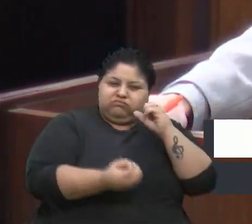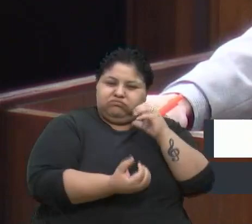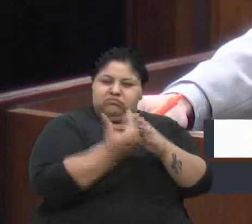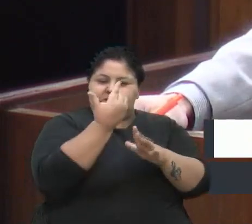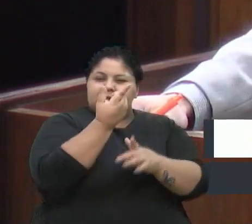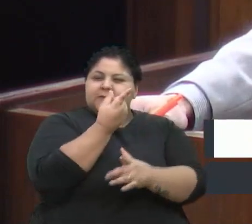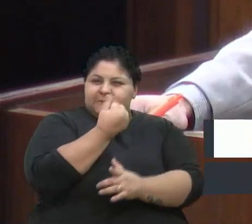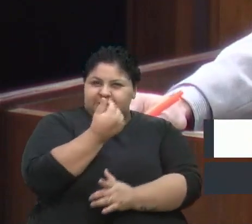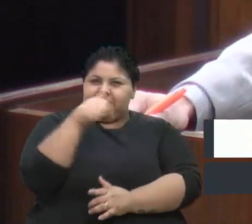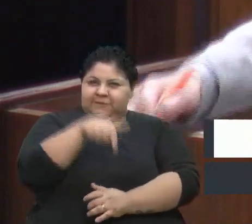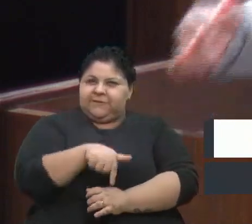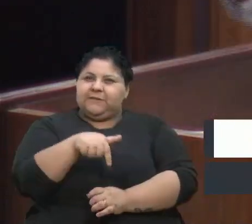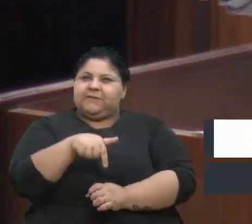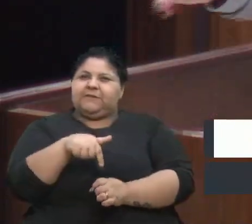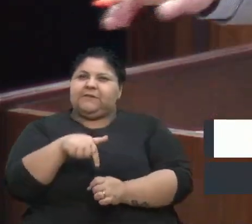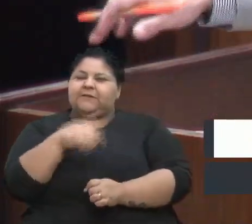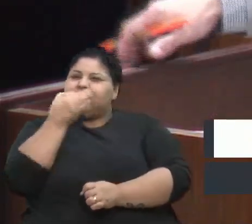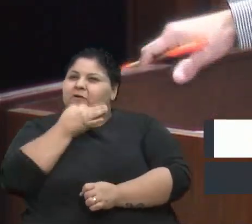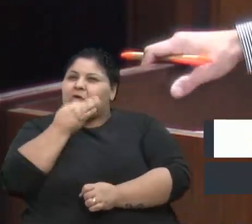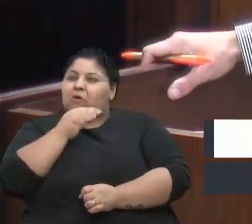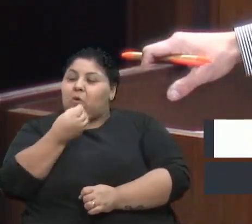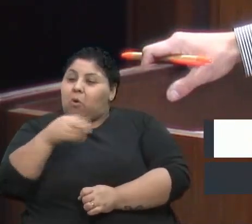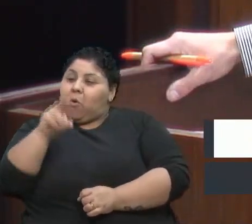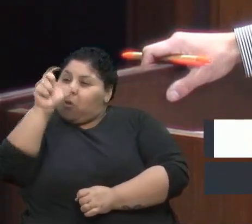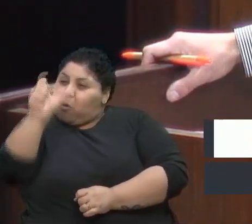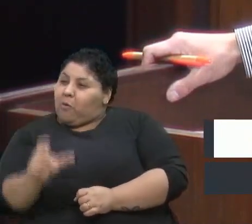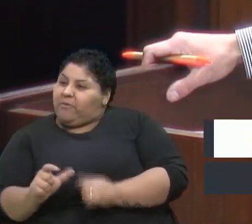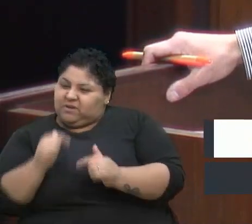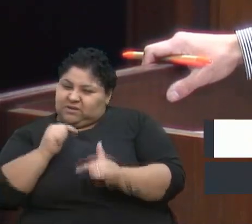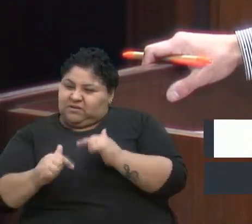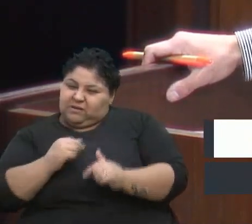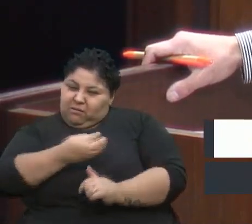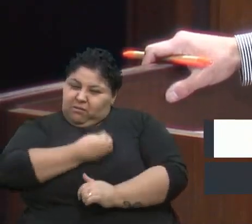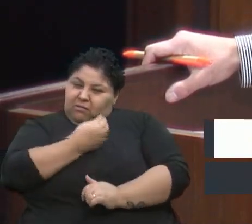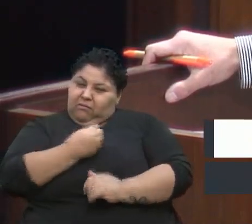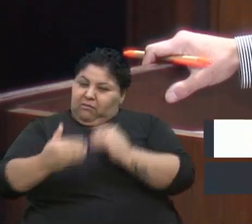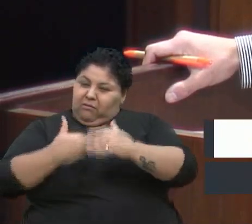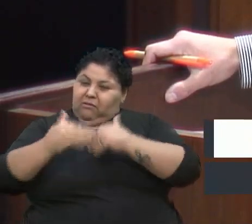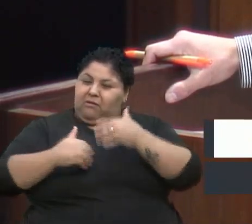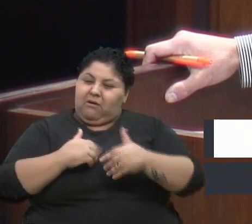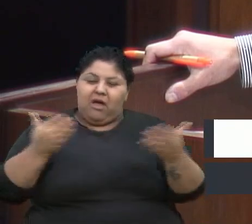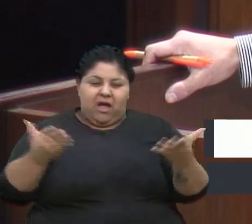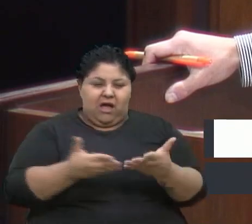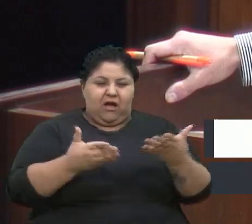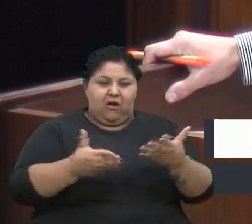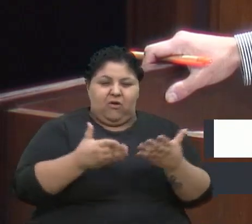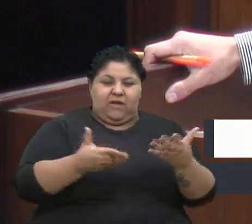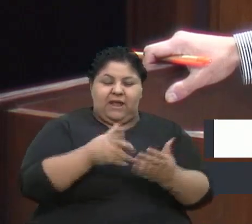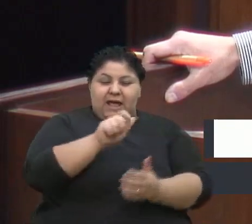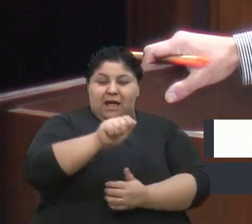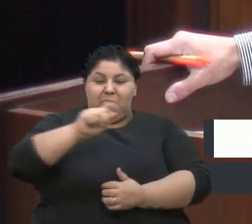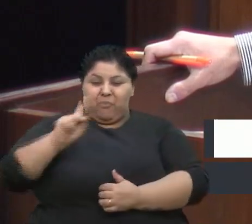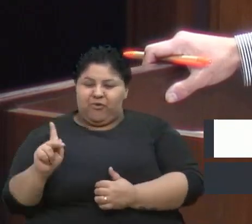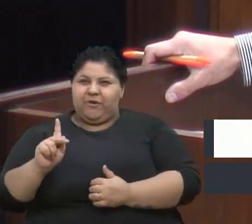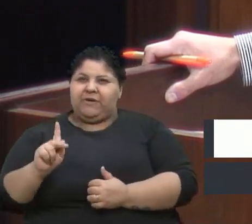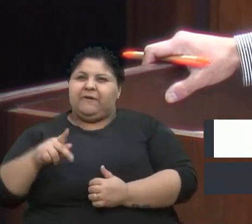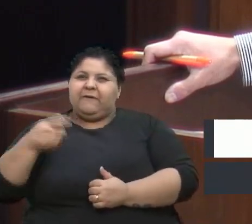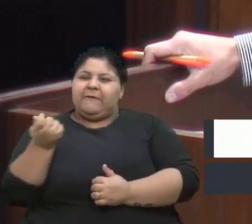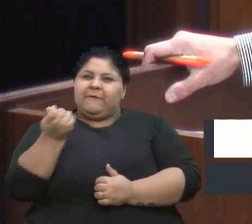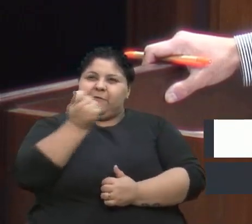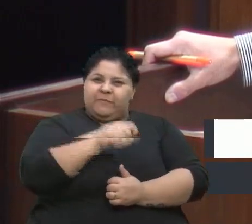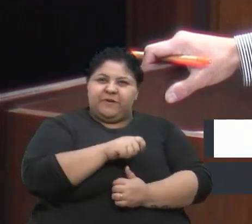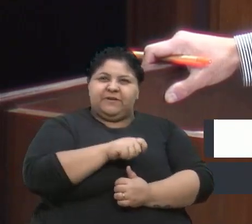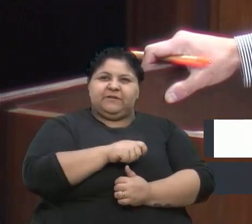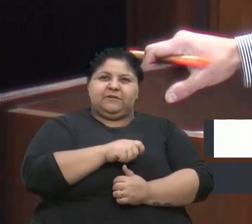economia de Caxias do Sul, ou aquela pessoa que trabalhou a vida toda, que agora está lá aposentada, que precisa ter uma saúde